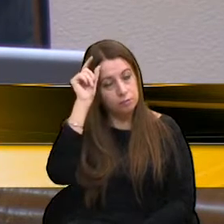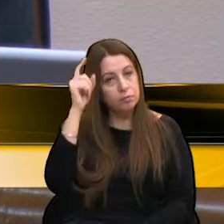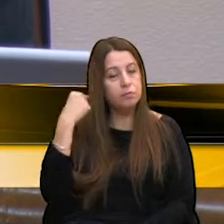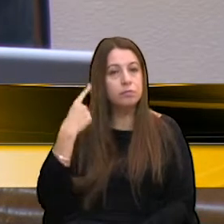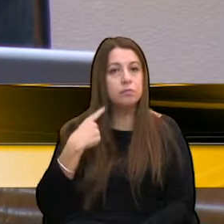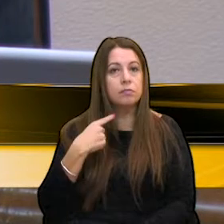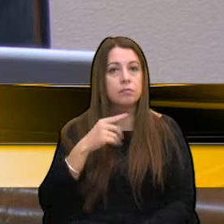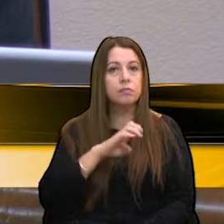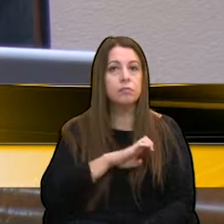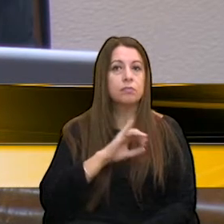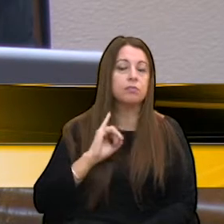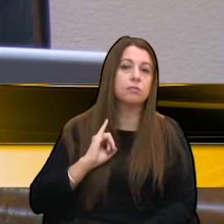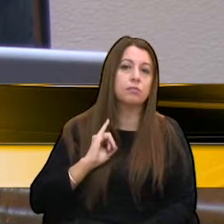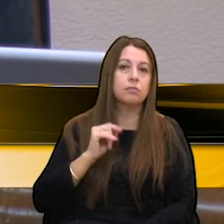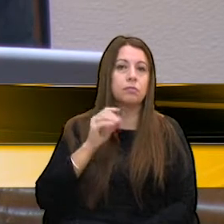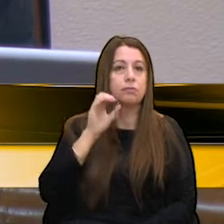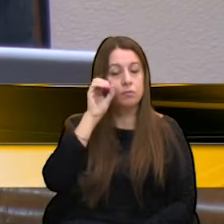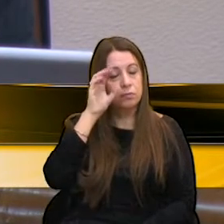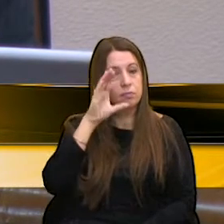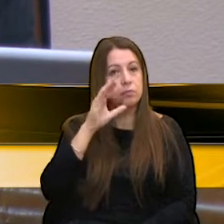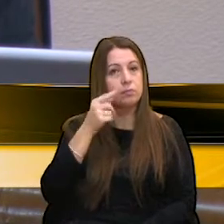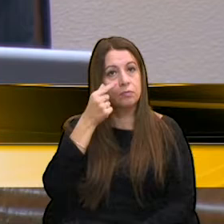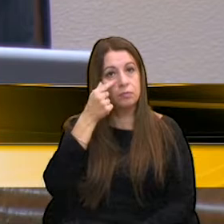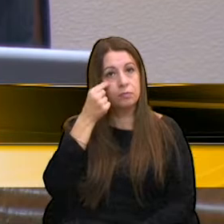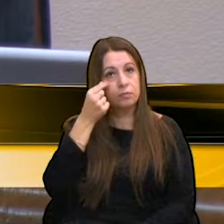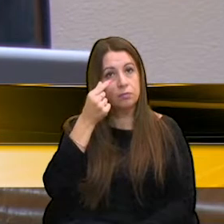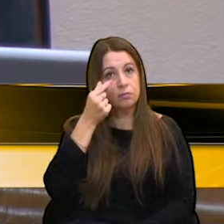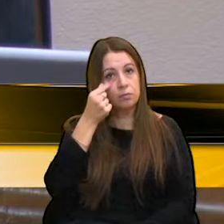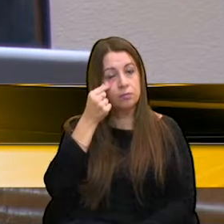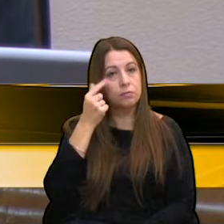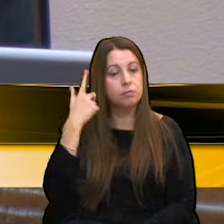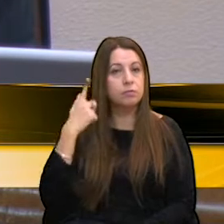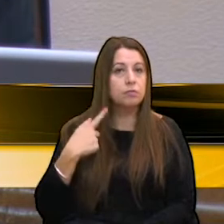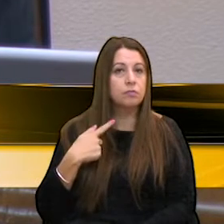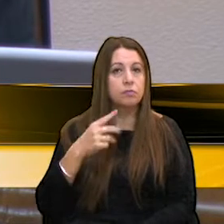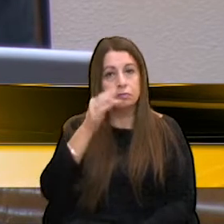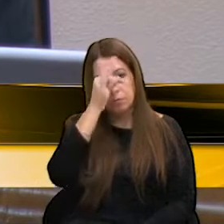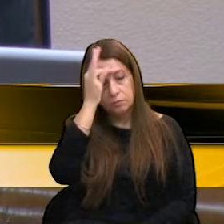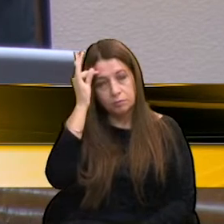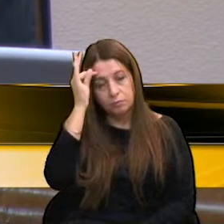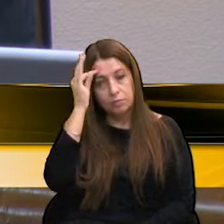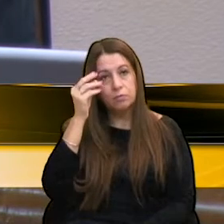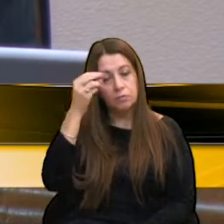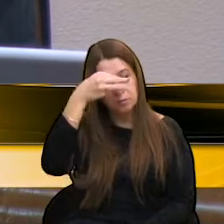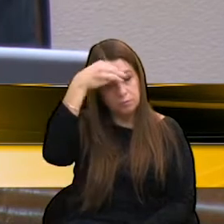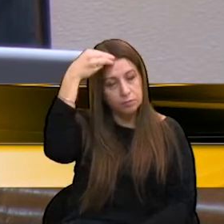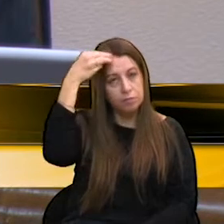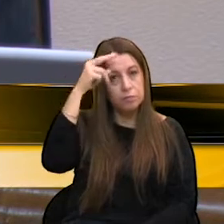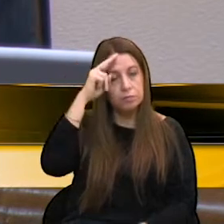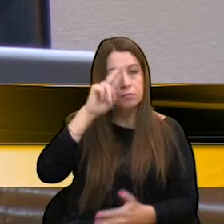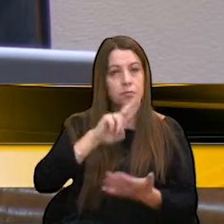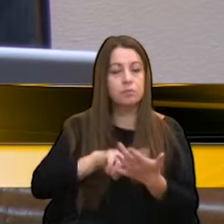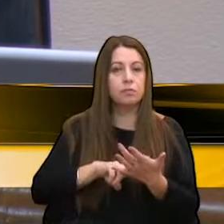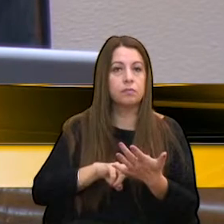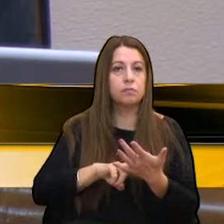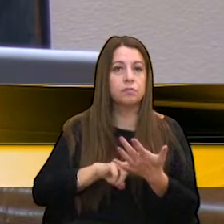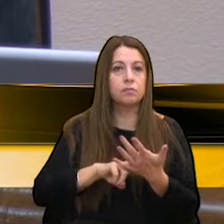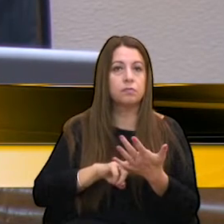Denise Pessoa, Edi Carlos, Elisandro Fiuza, Eloy Frisso, Gladys Frisso, Gustavo Toigo, Kiko Girardi, Neril